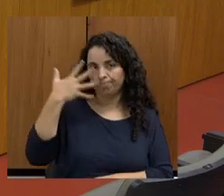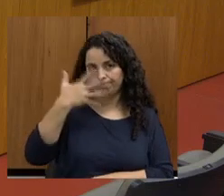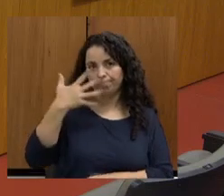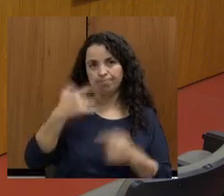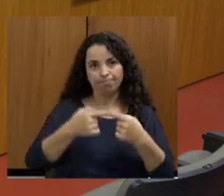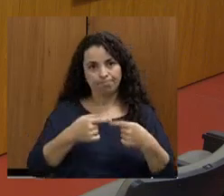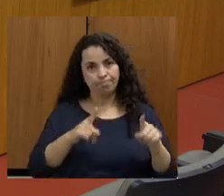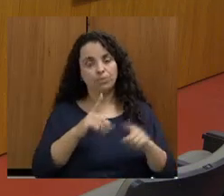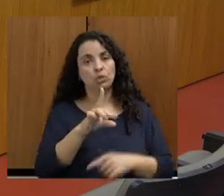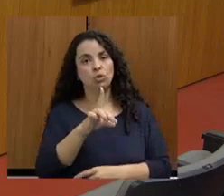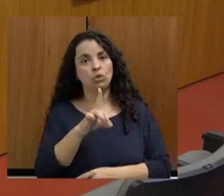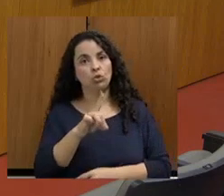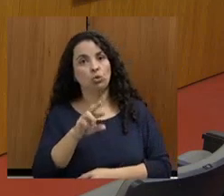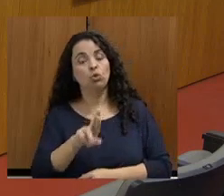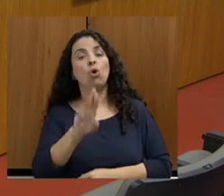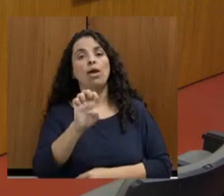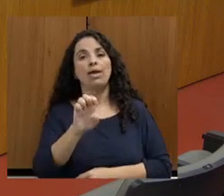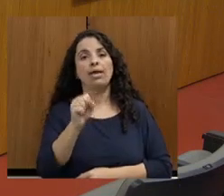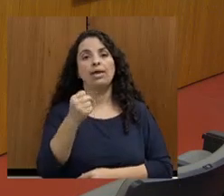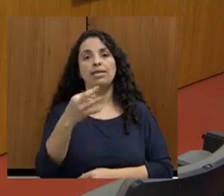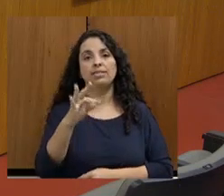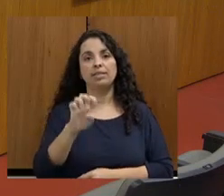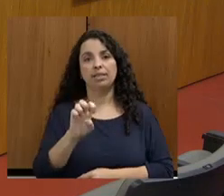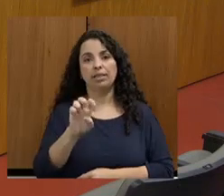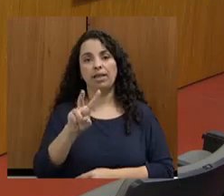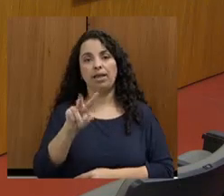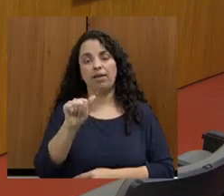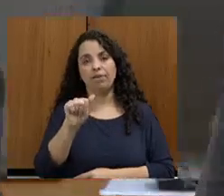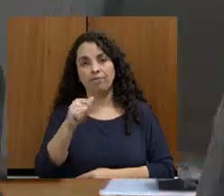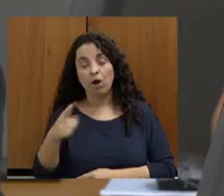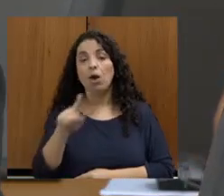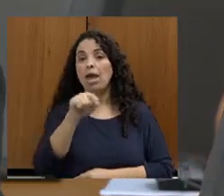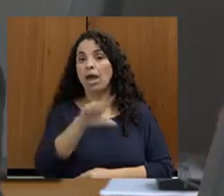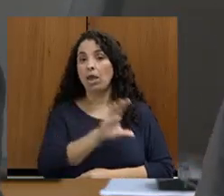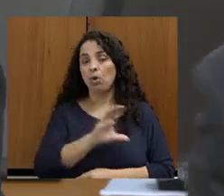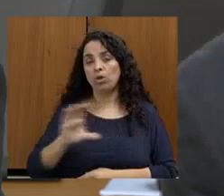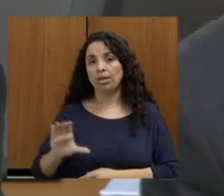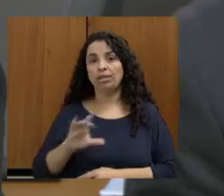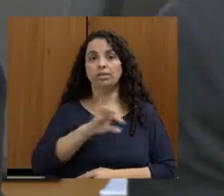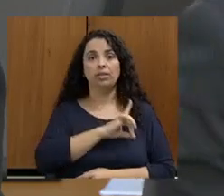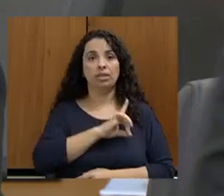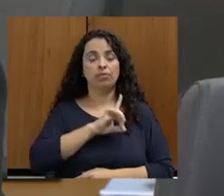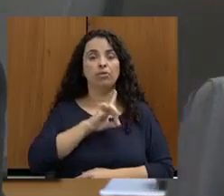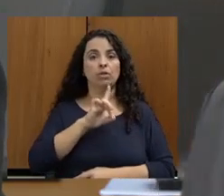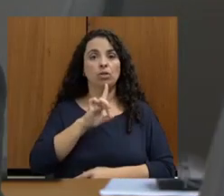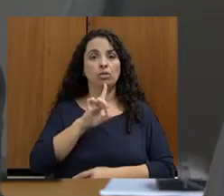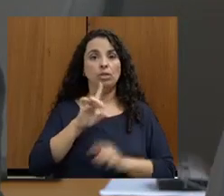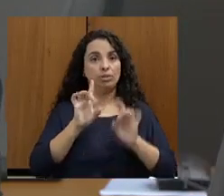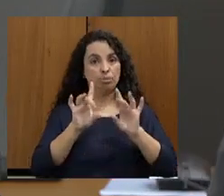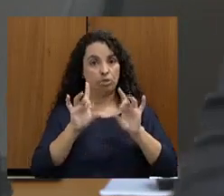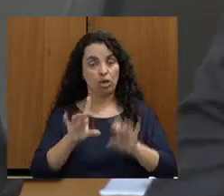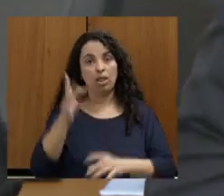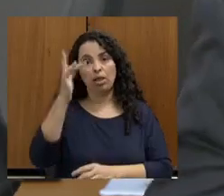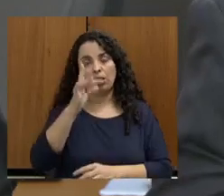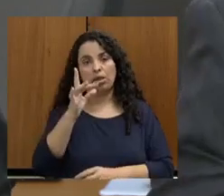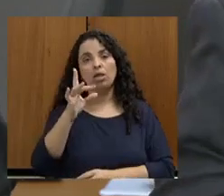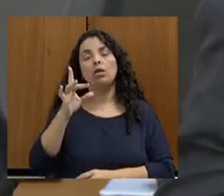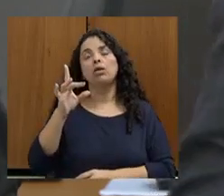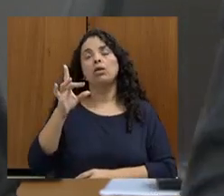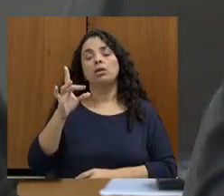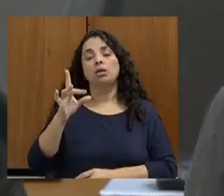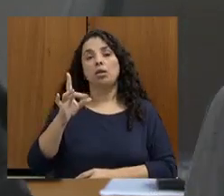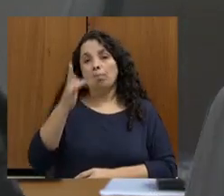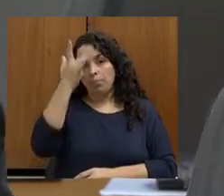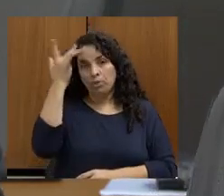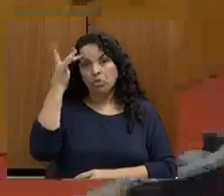para o doutor Estevam Machado de Assis, que é coordenador da Defensoria Especializada do Idoso e da Pessoa com Deficiência.